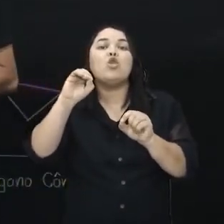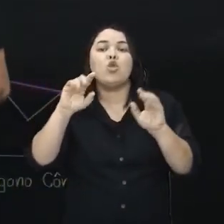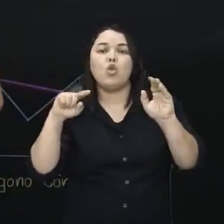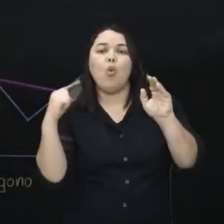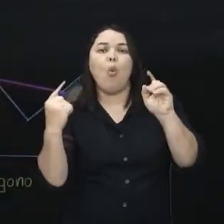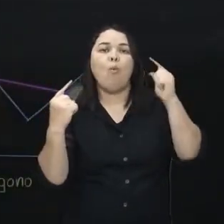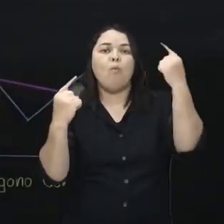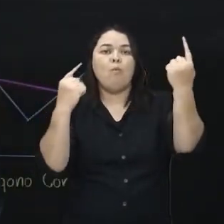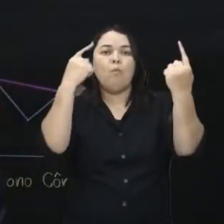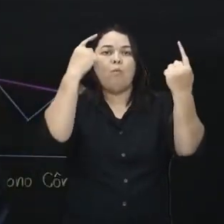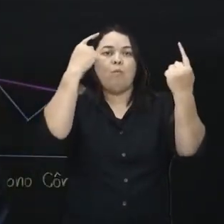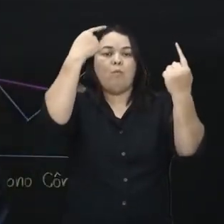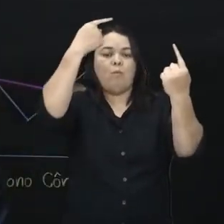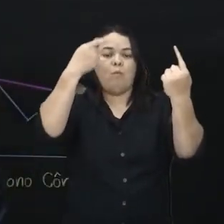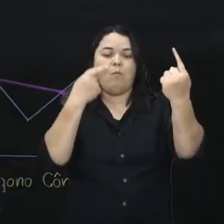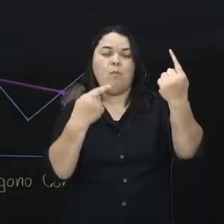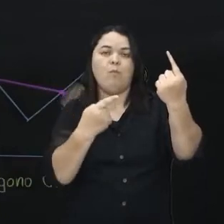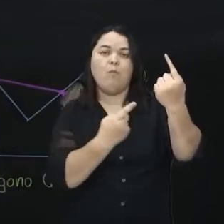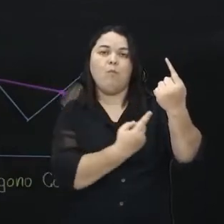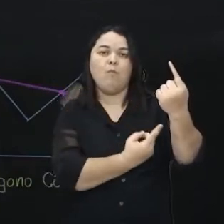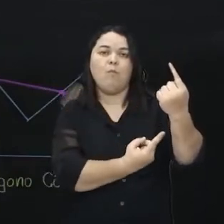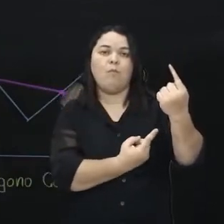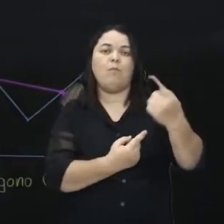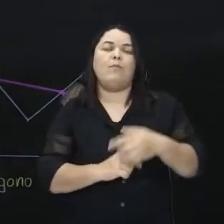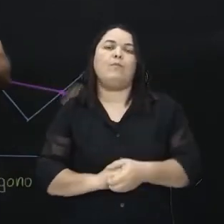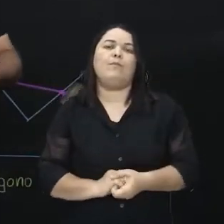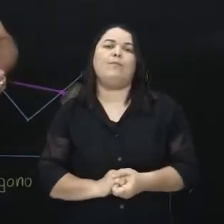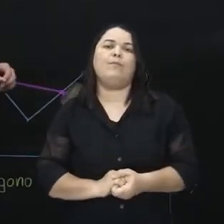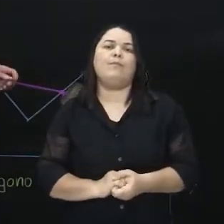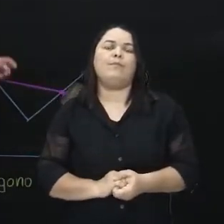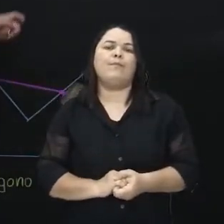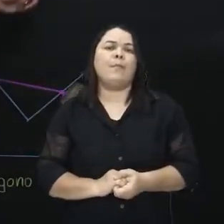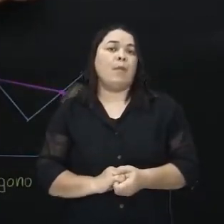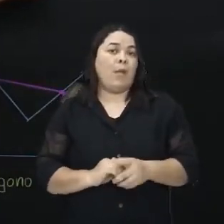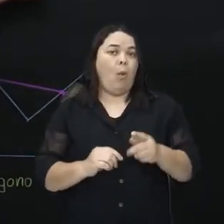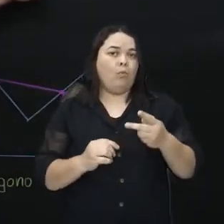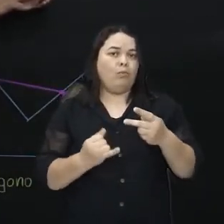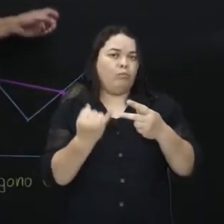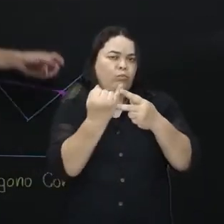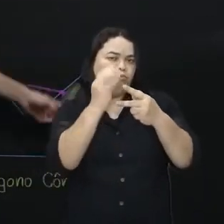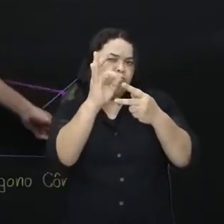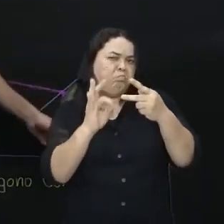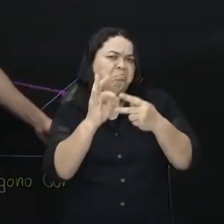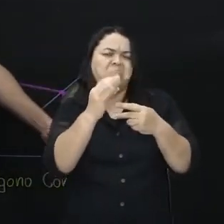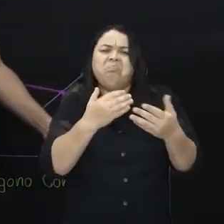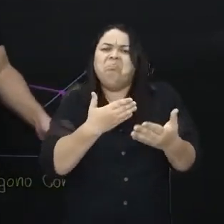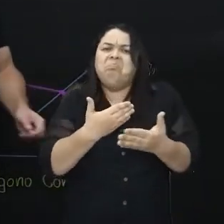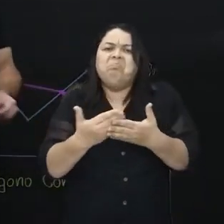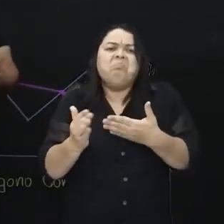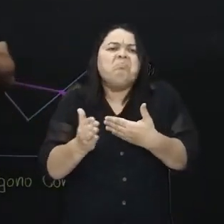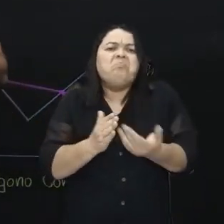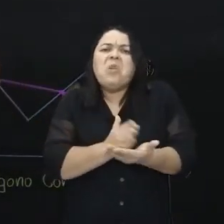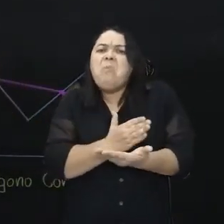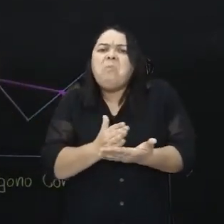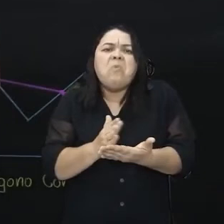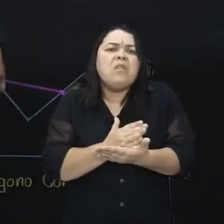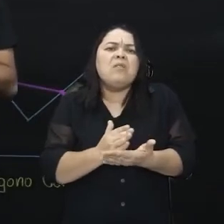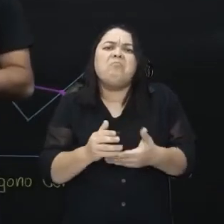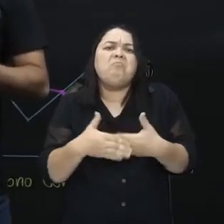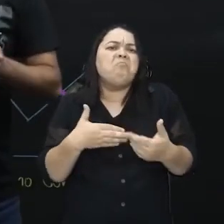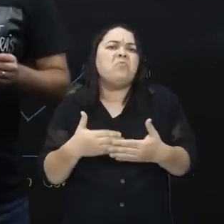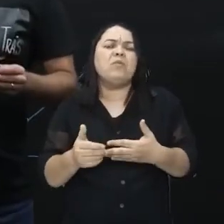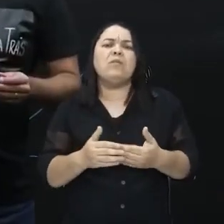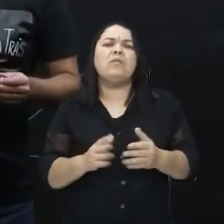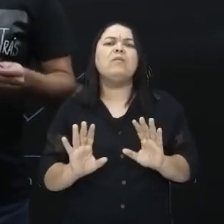de lados, certo? Agora, independente se o teu polígono ele é convexo ou ele é côncavo, a